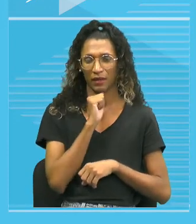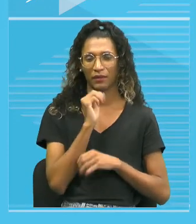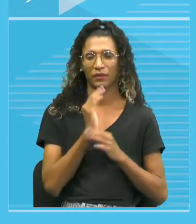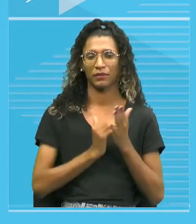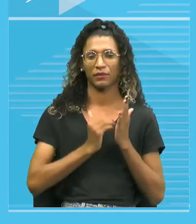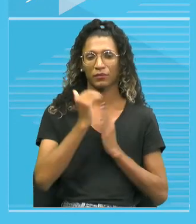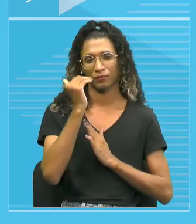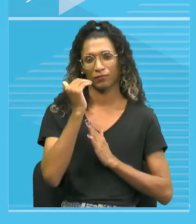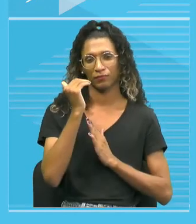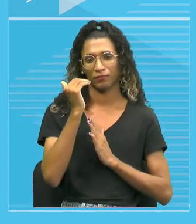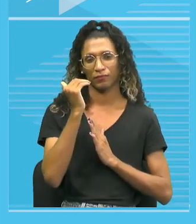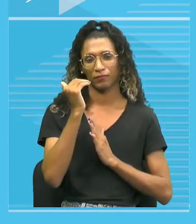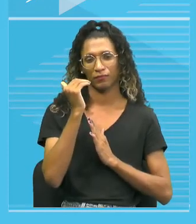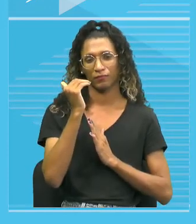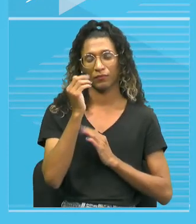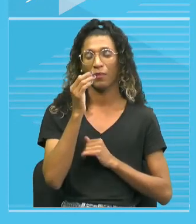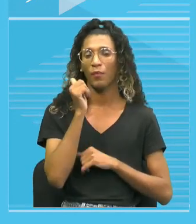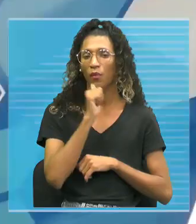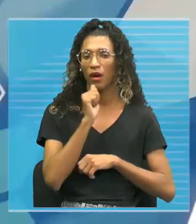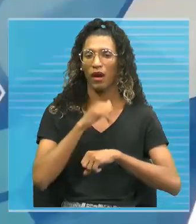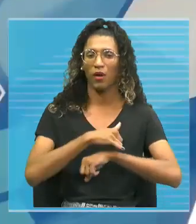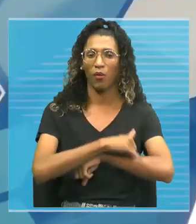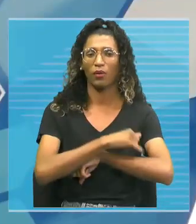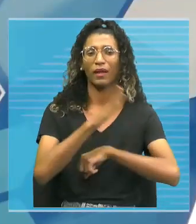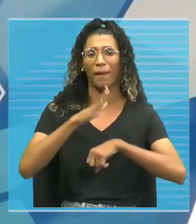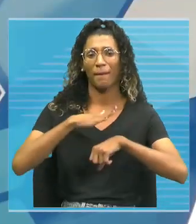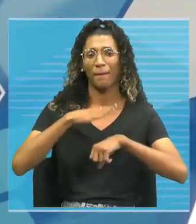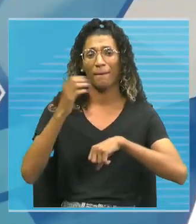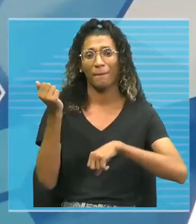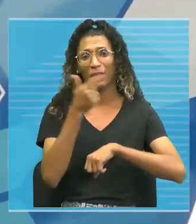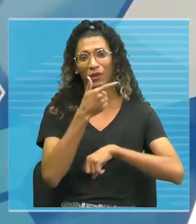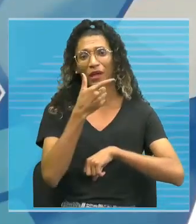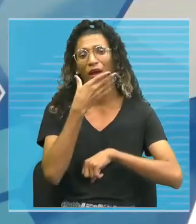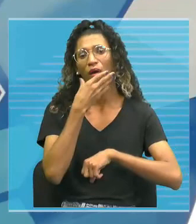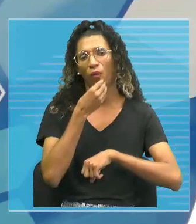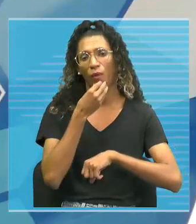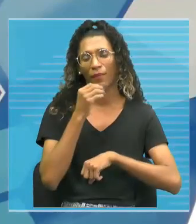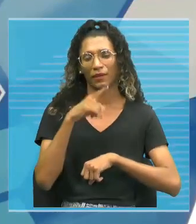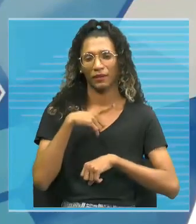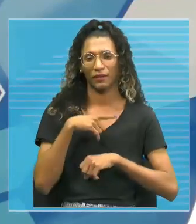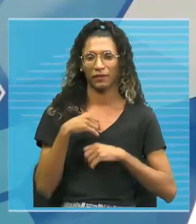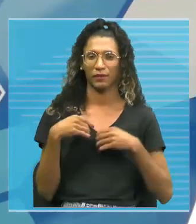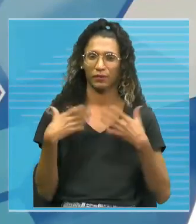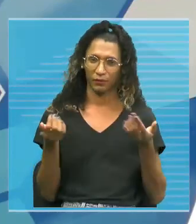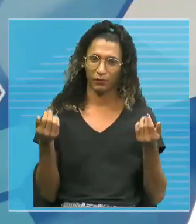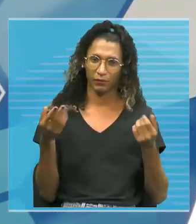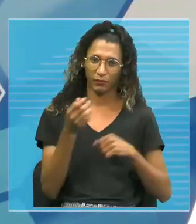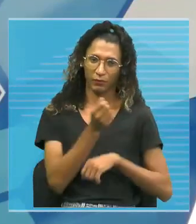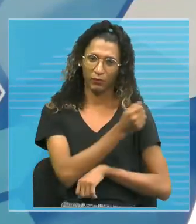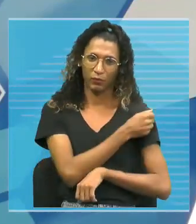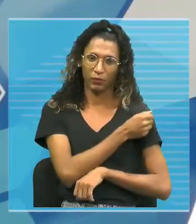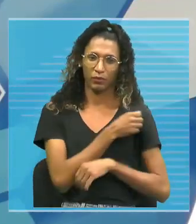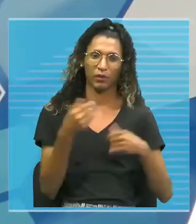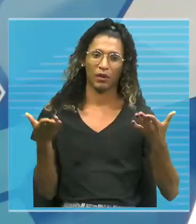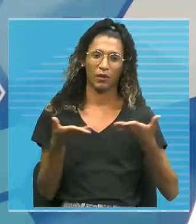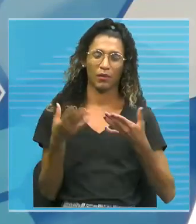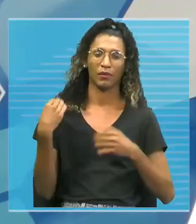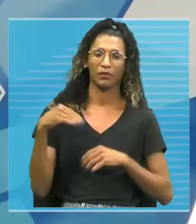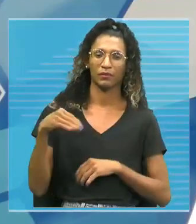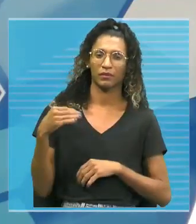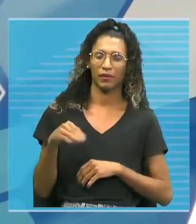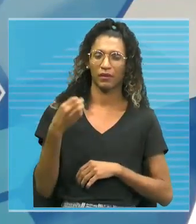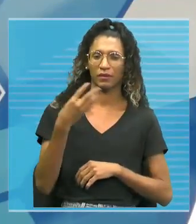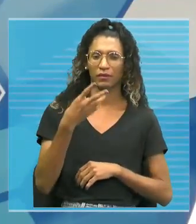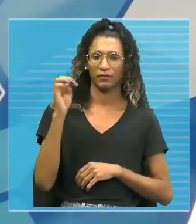homens acima do peso. Volta para mim, por favor, Jorginho. Galera, nós vamos para o intervalo agora, é rápido. São 3